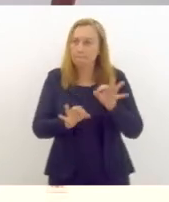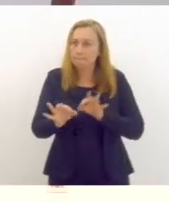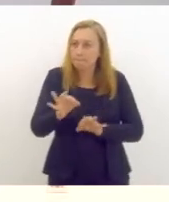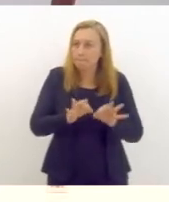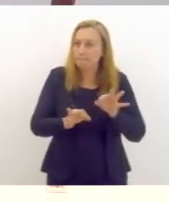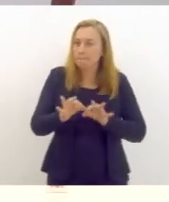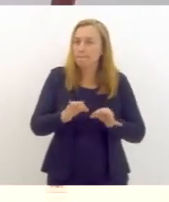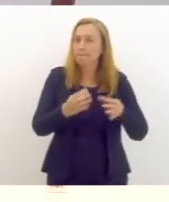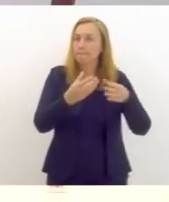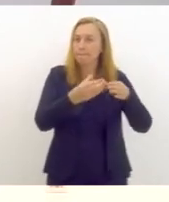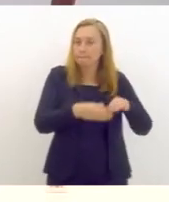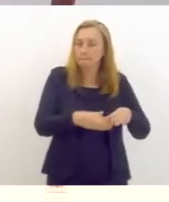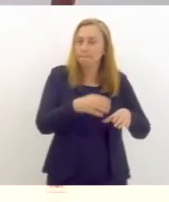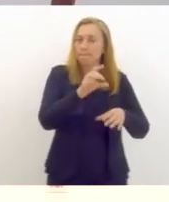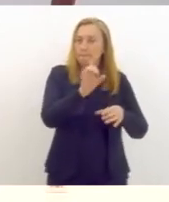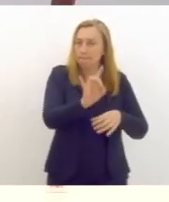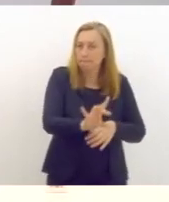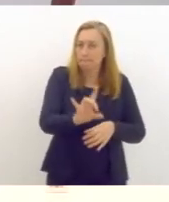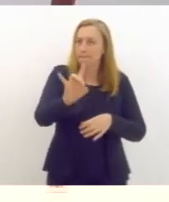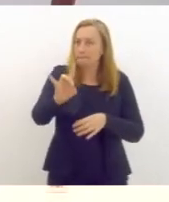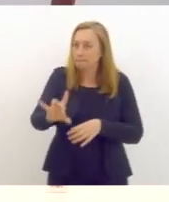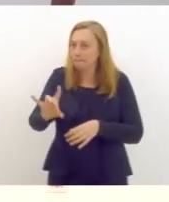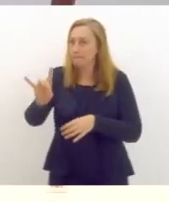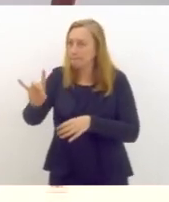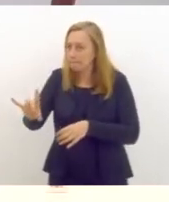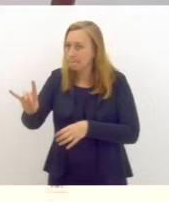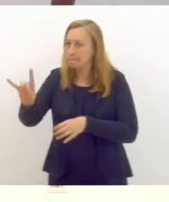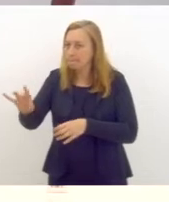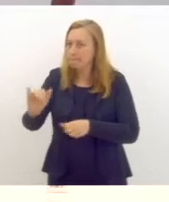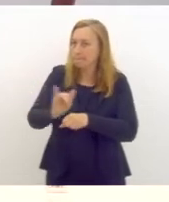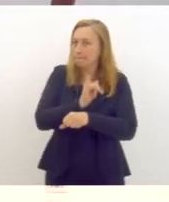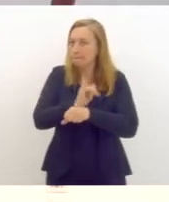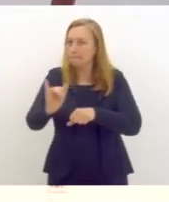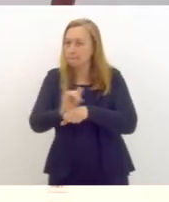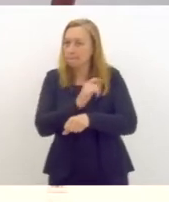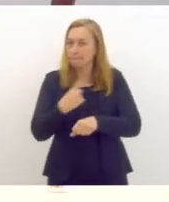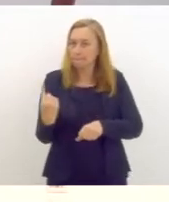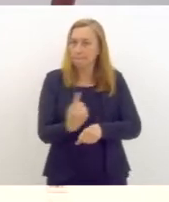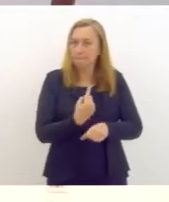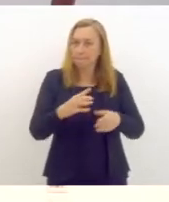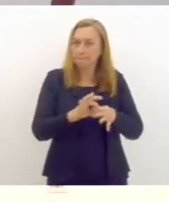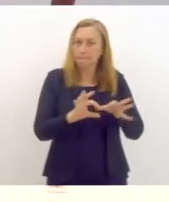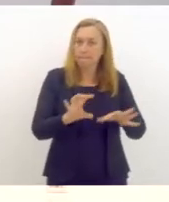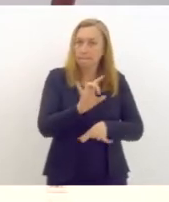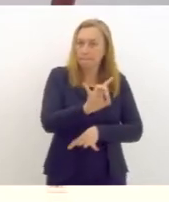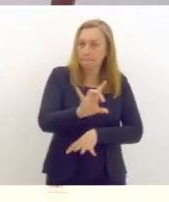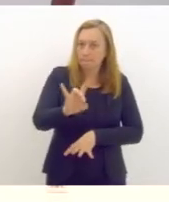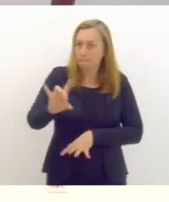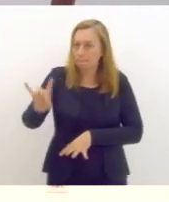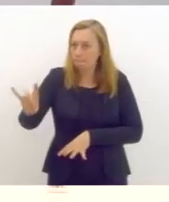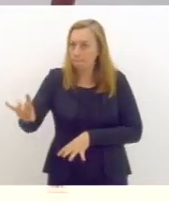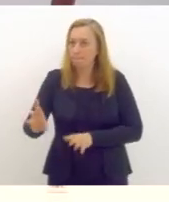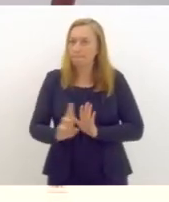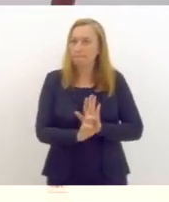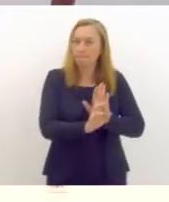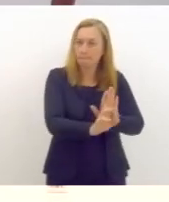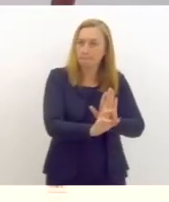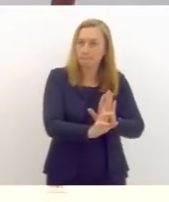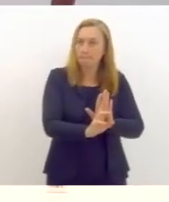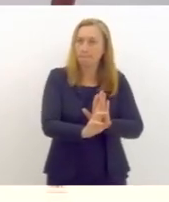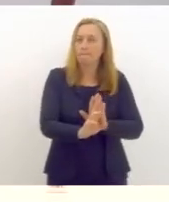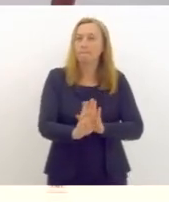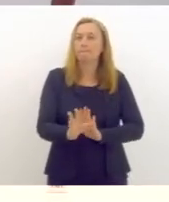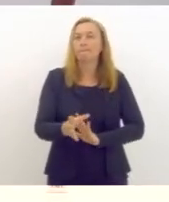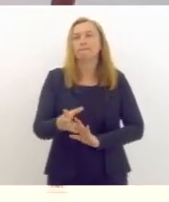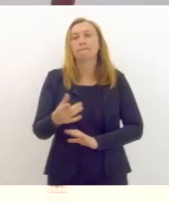aí concurso por concurso eu já vou fazer aqui a estratégia Nossa eu vou abrir para cada concurso um representante antes de ouvir